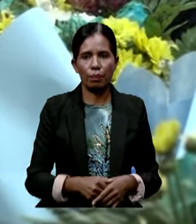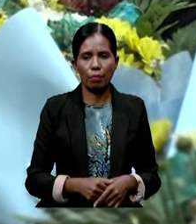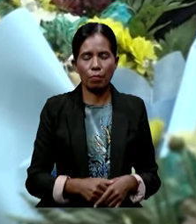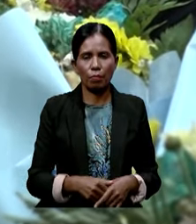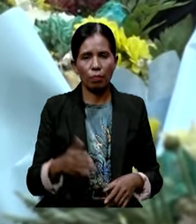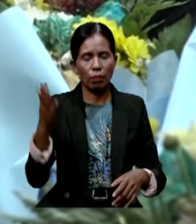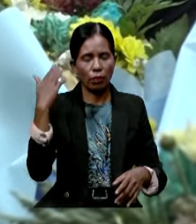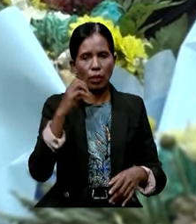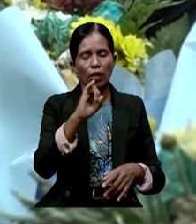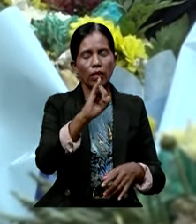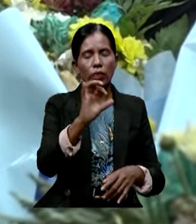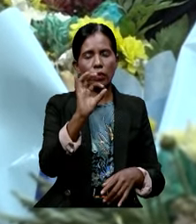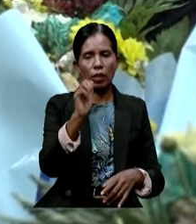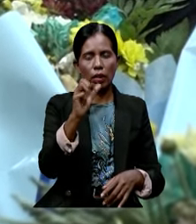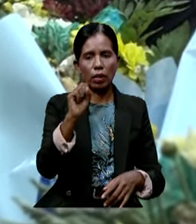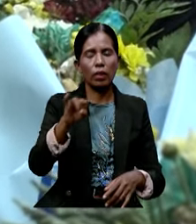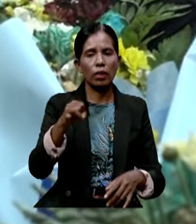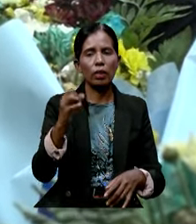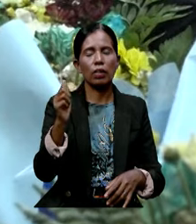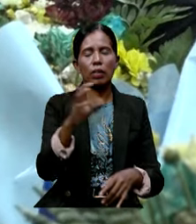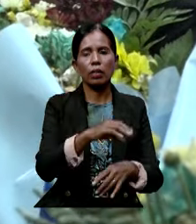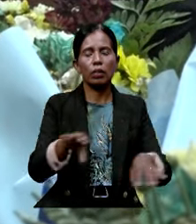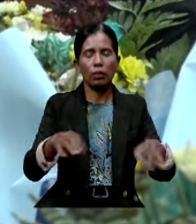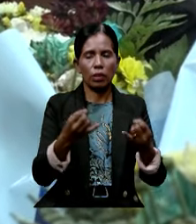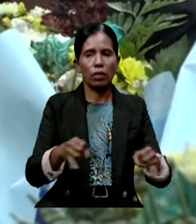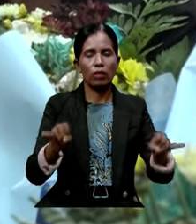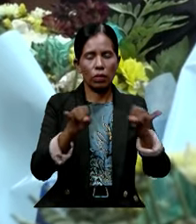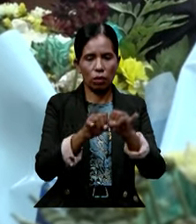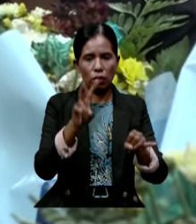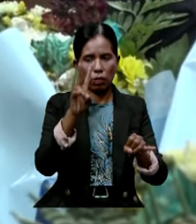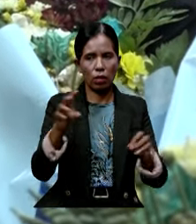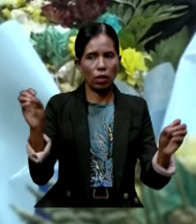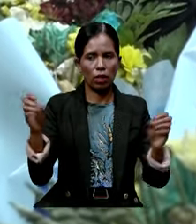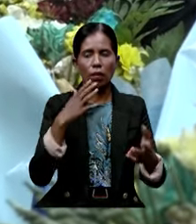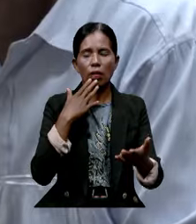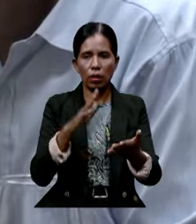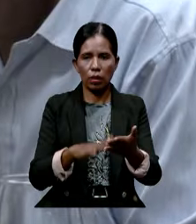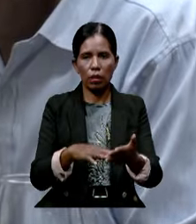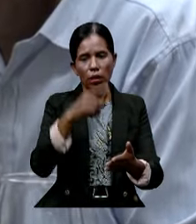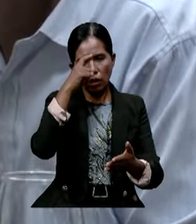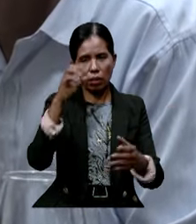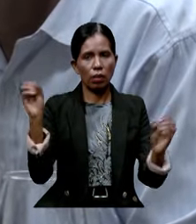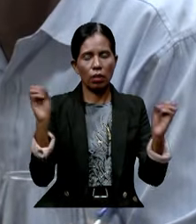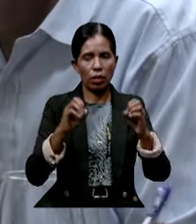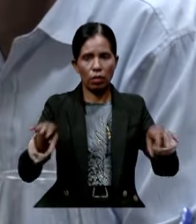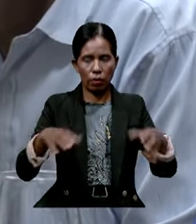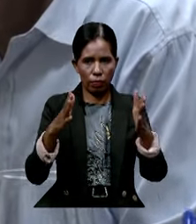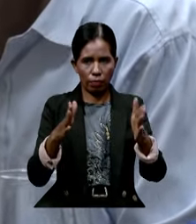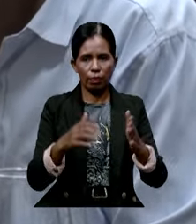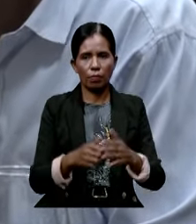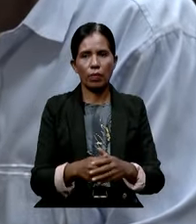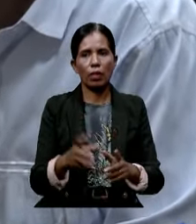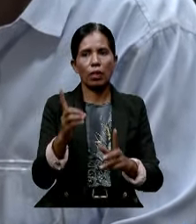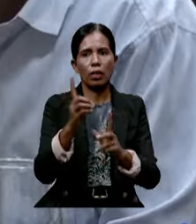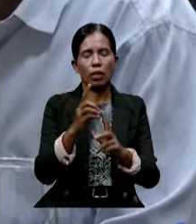Antes, né, a Faeza não serve, declara, serviço e a instituição rua, né, la funciona, tamba falta recurso humano. E a